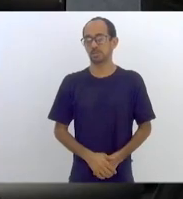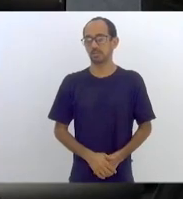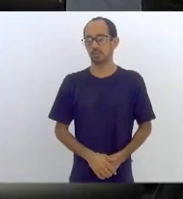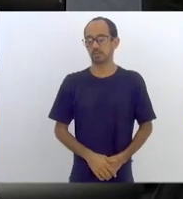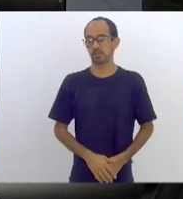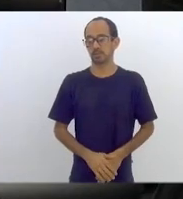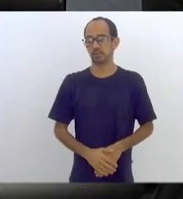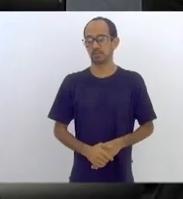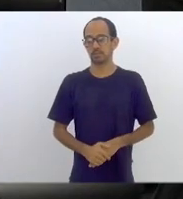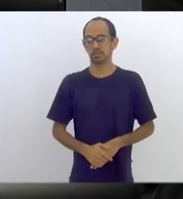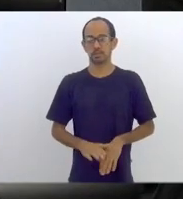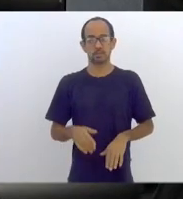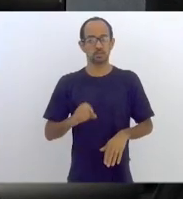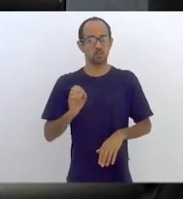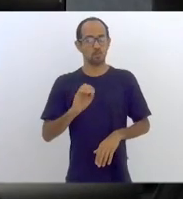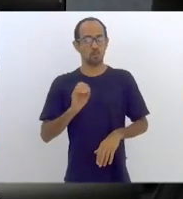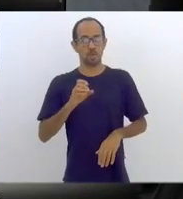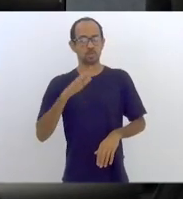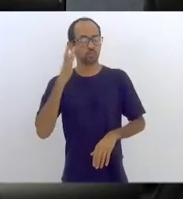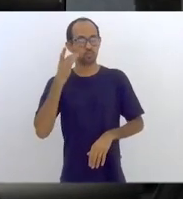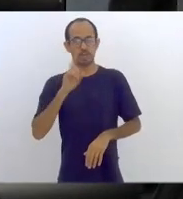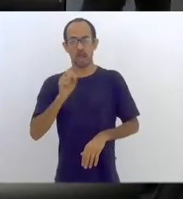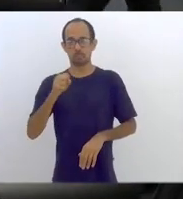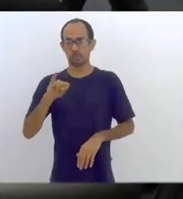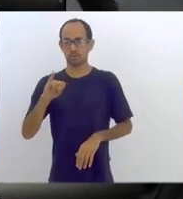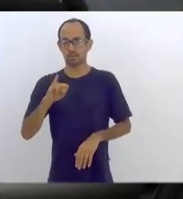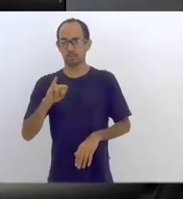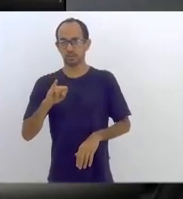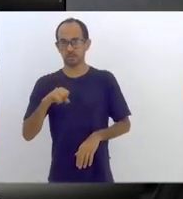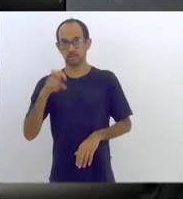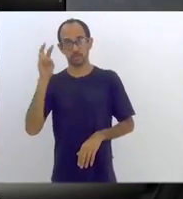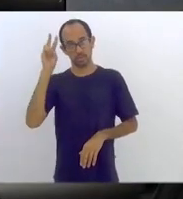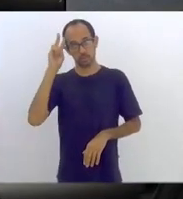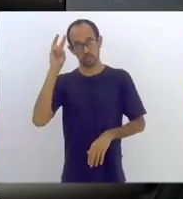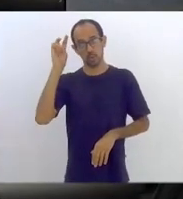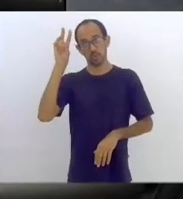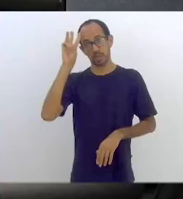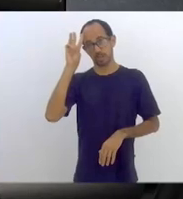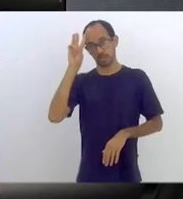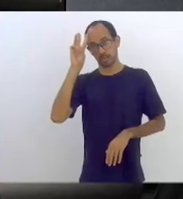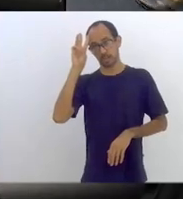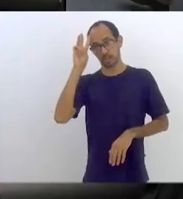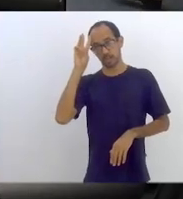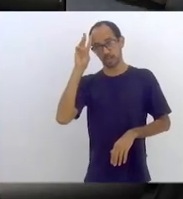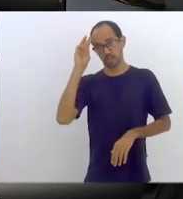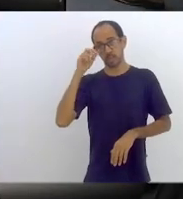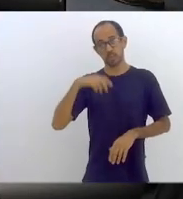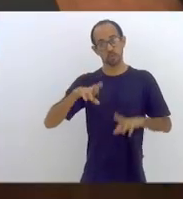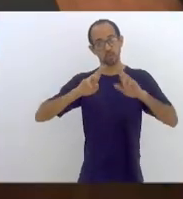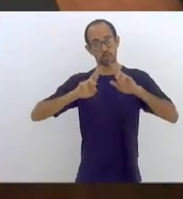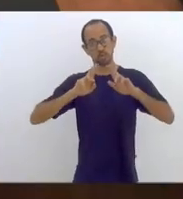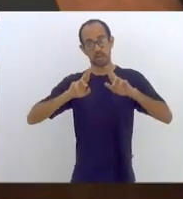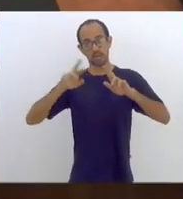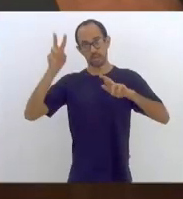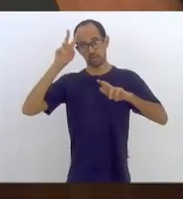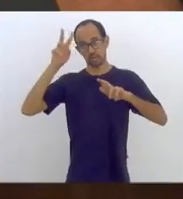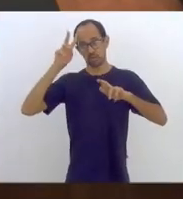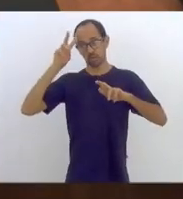ninguém sabe se é segunda ou terça Esperamos que seja segundo o jogo né